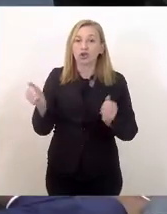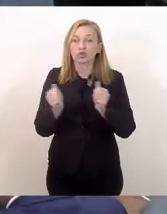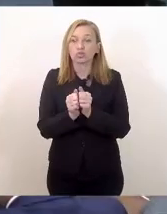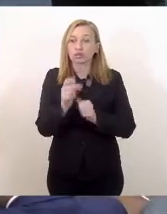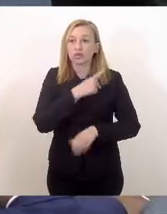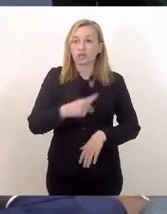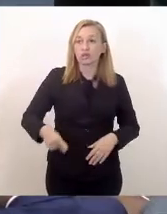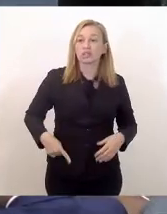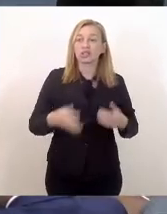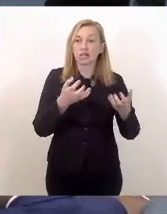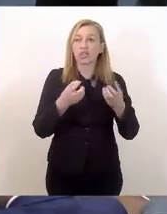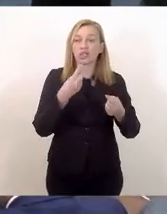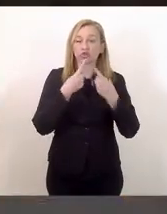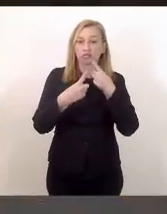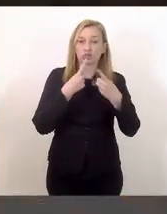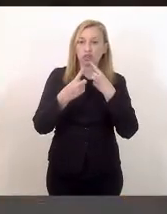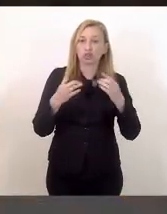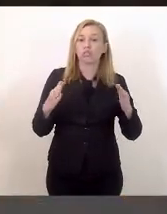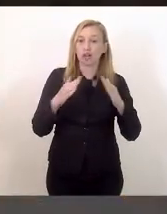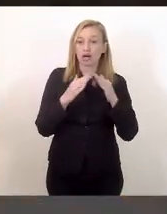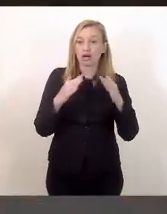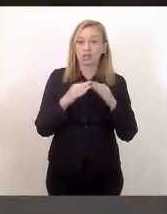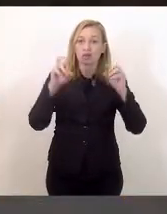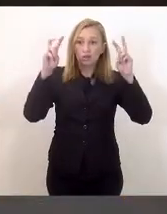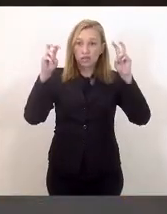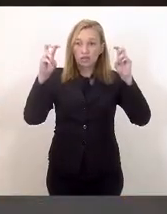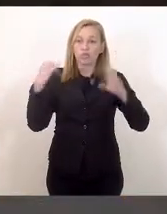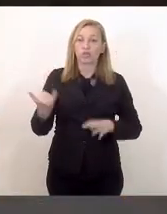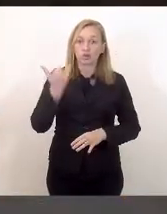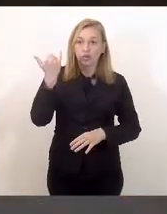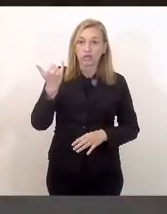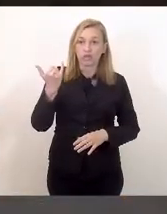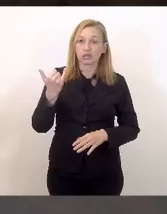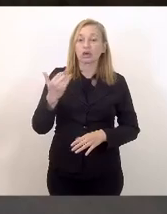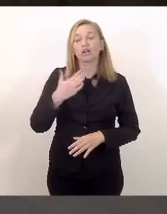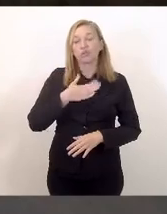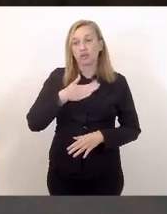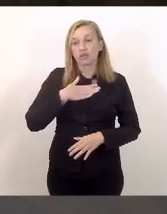dispõe a debater o tema com a Casa, que é um tema importante.